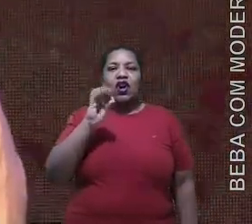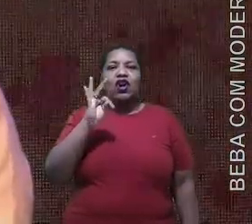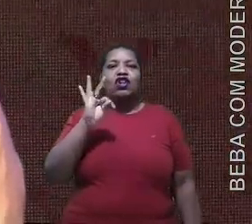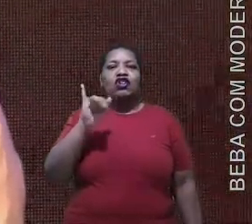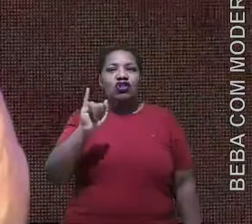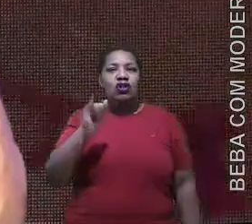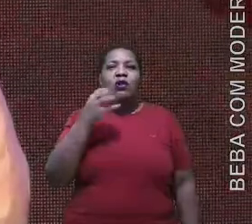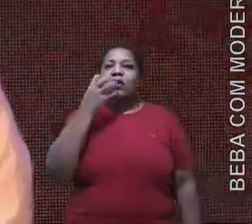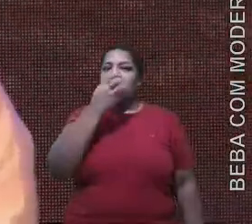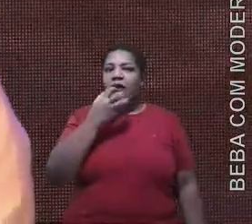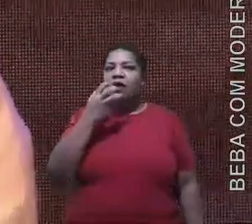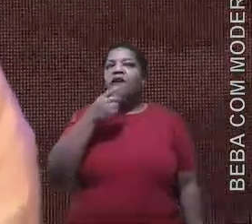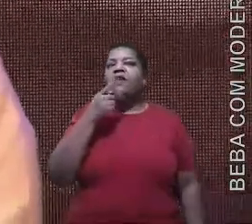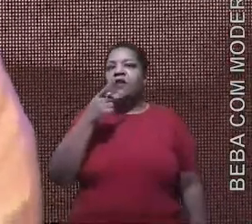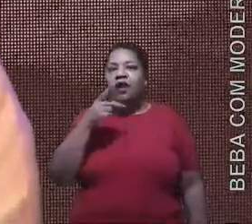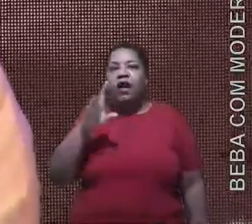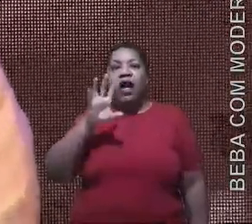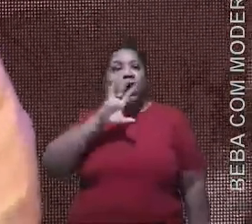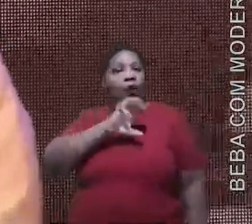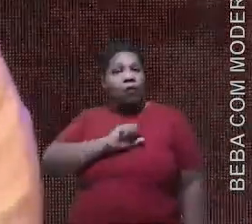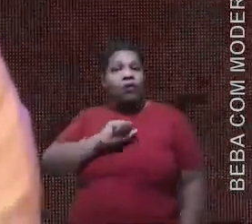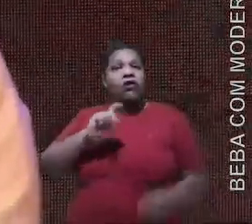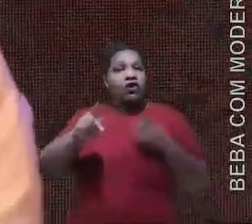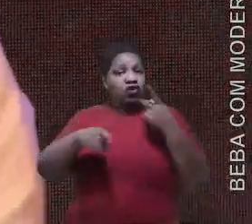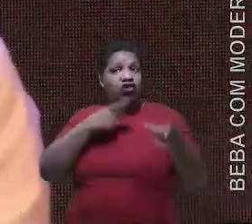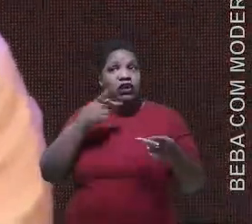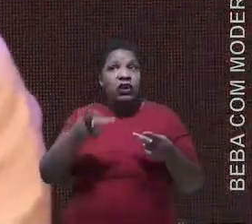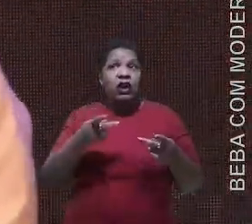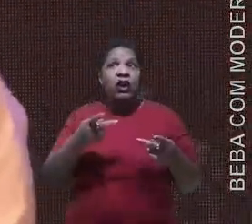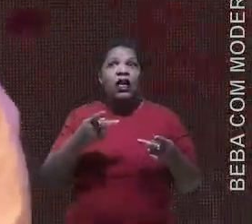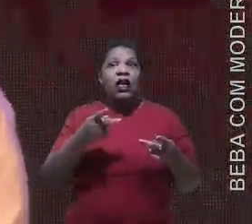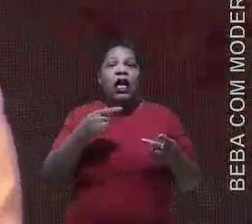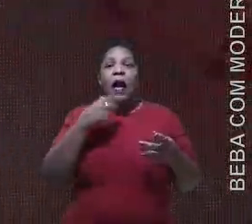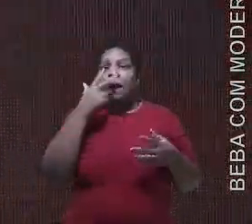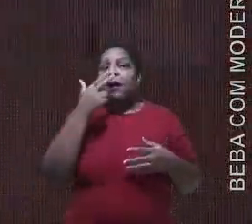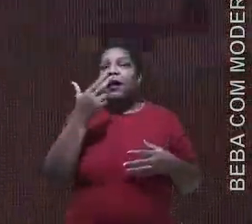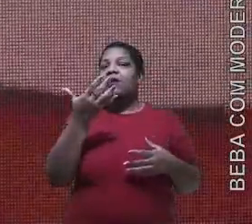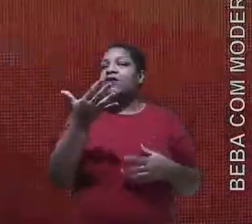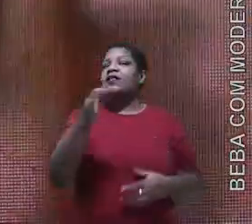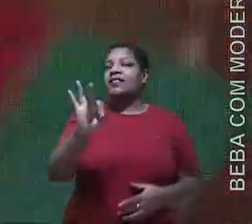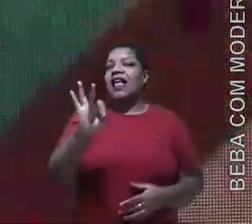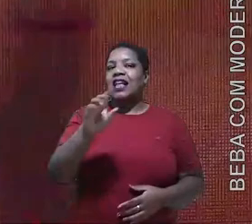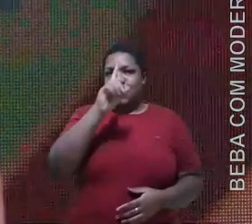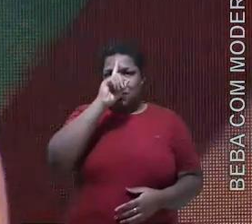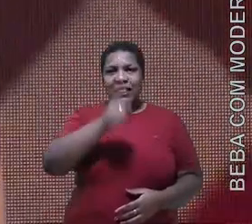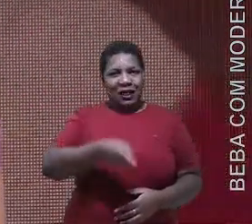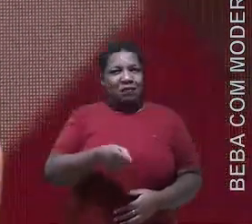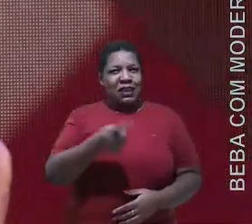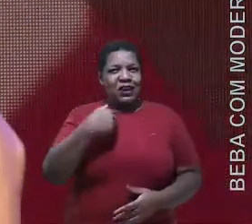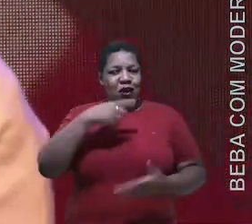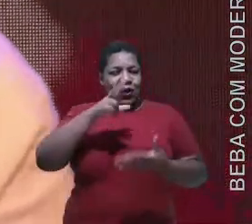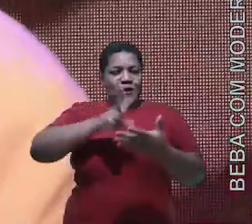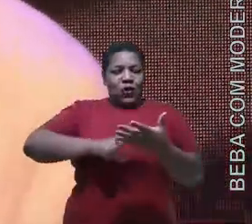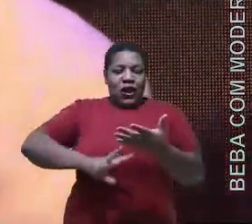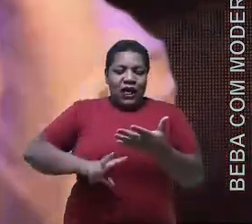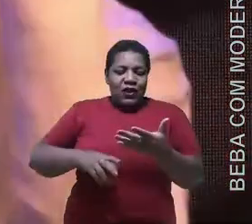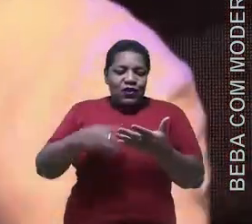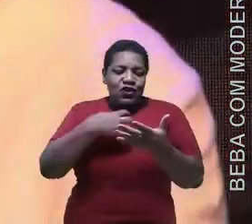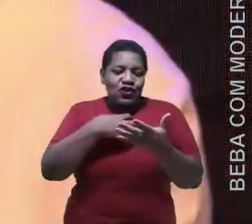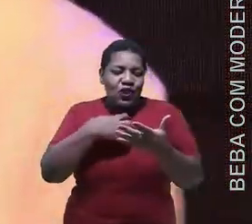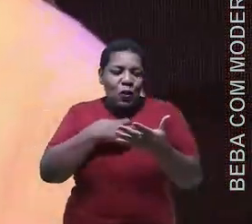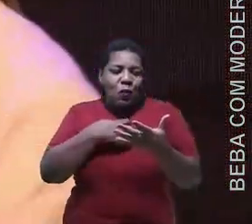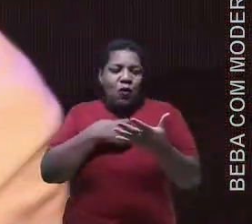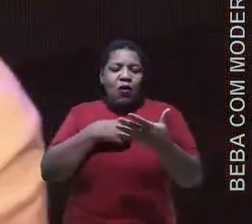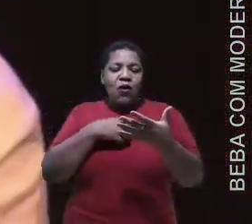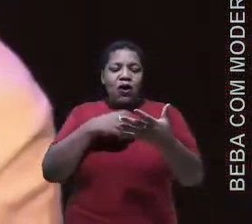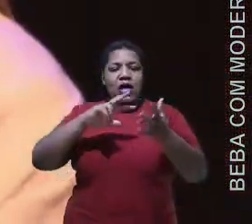que que é amor que é justamente dividir não tem a ver com o reter ou com delimitar tem a ver com a pagar essas linhas de fronteira